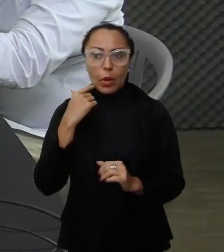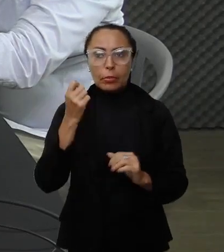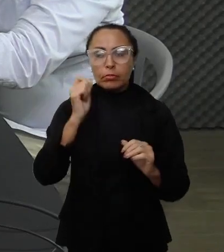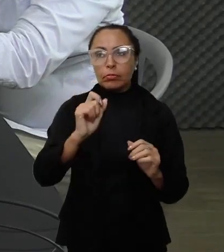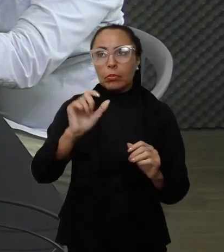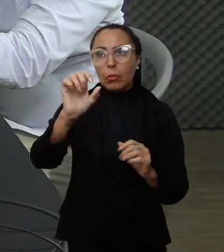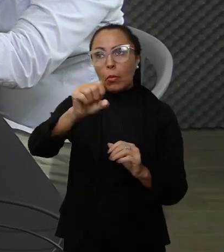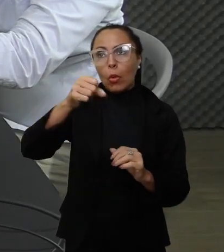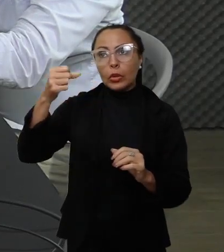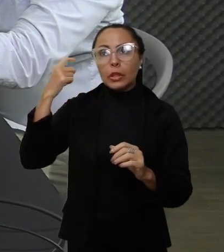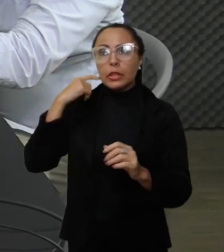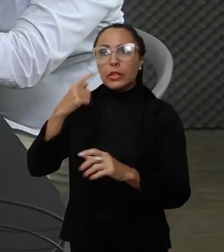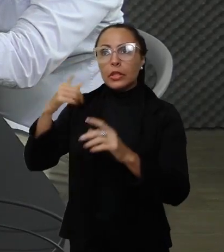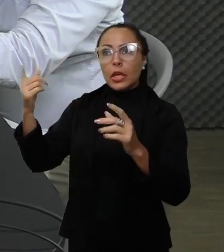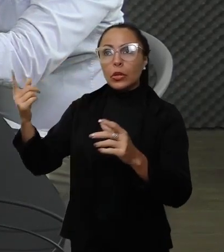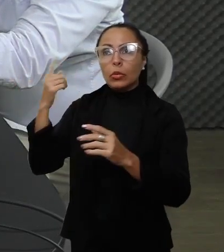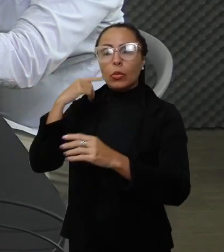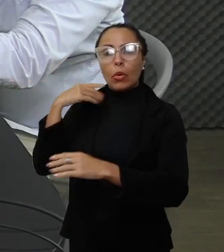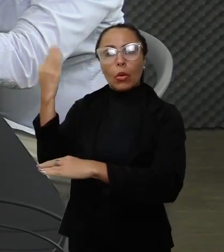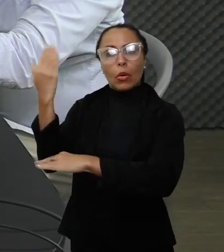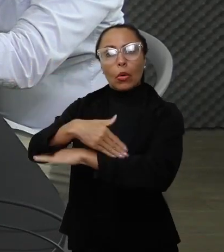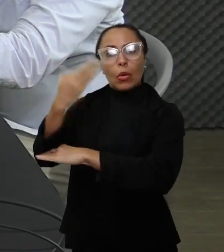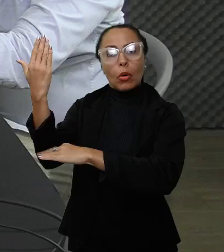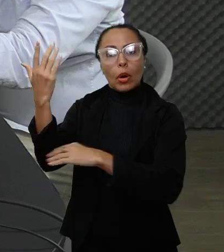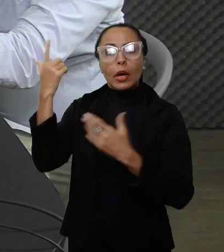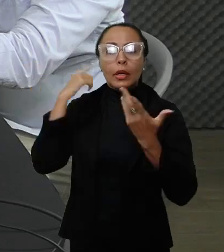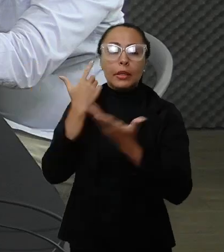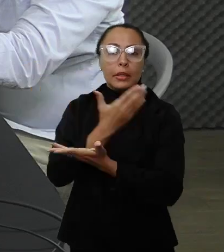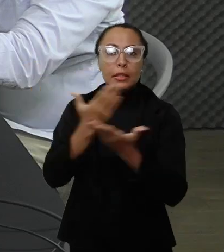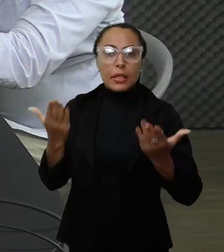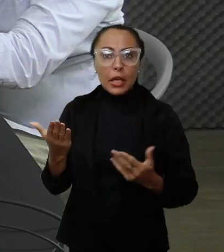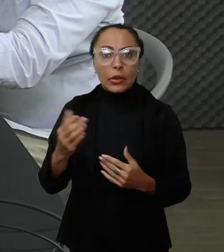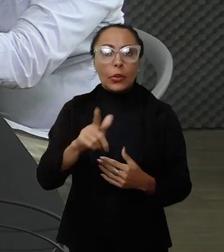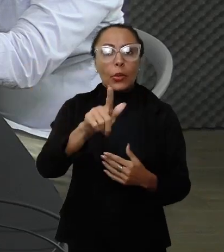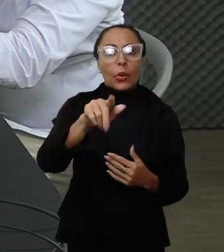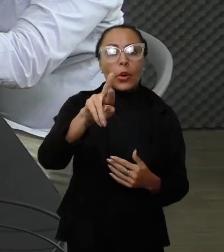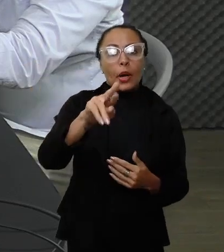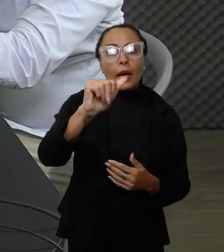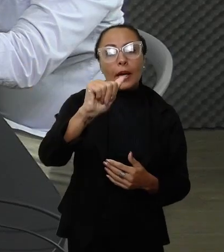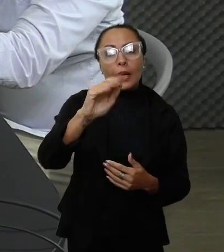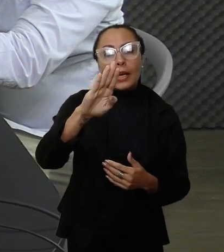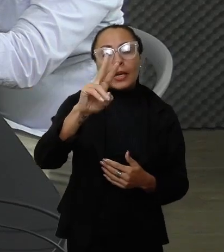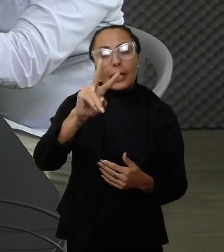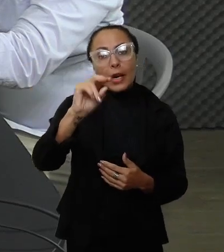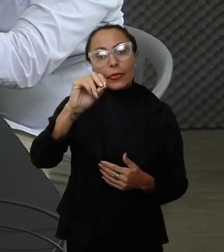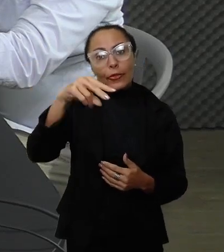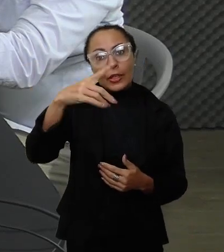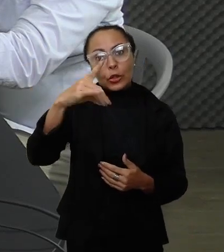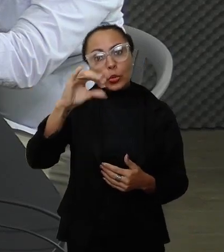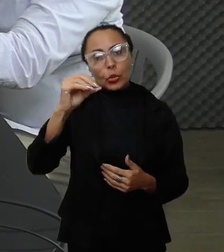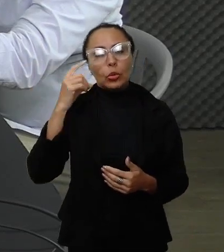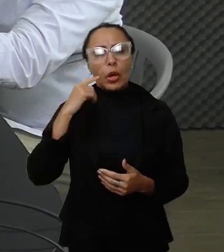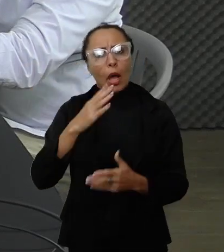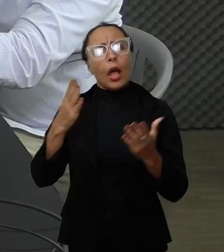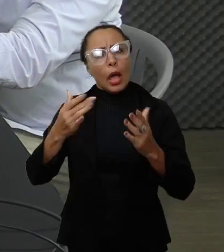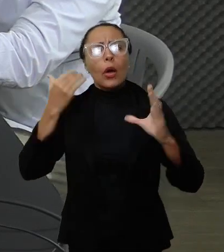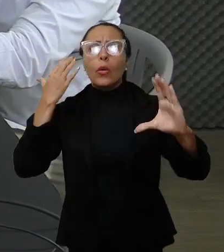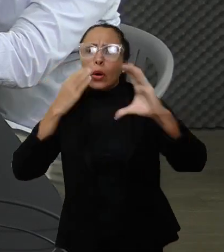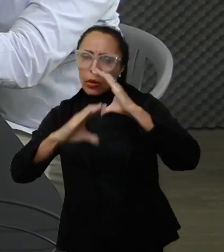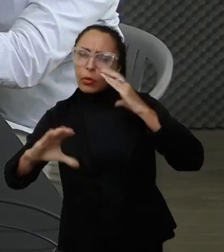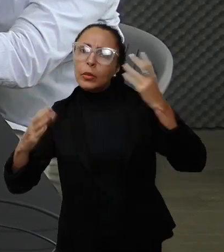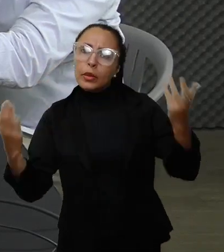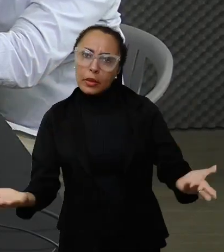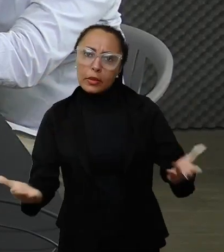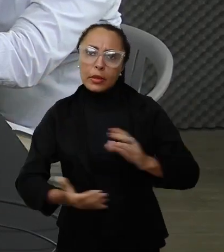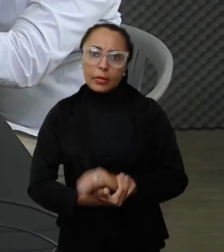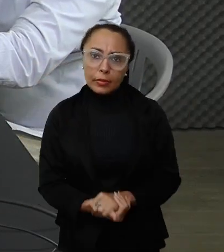dizendo gravando é uma forma de você se comunicar. Você está dizendo, olha, você não precisa dizer todo o texto, só